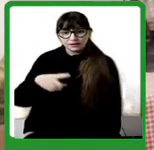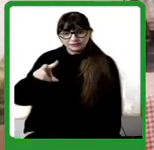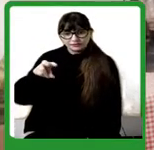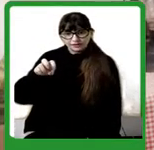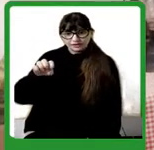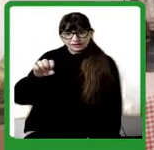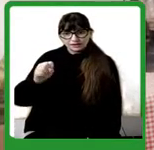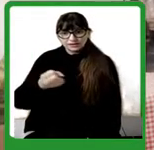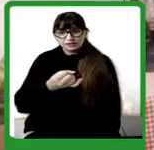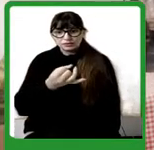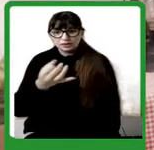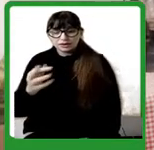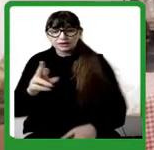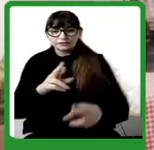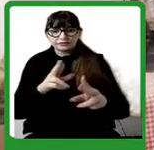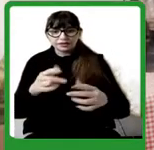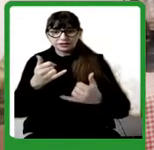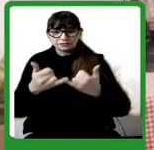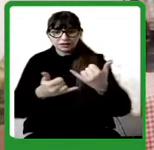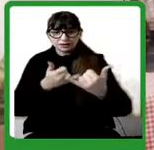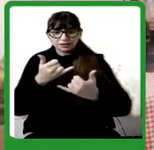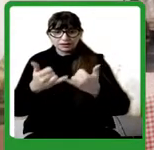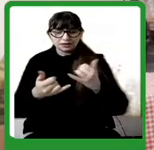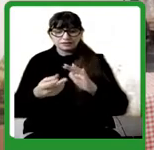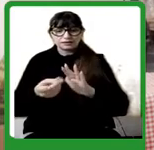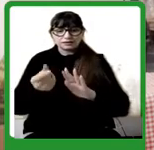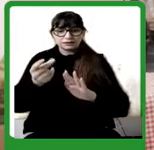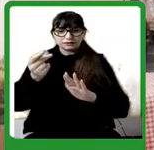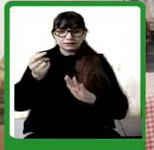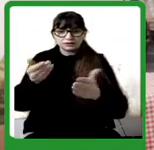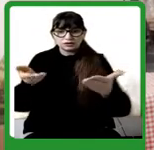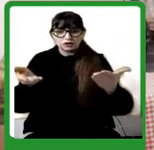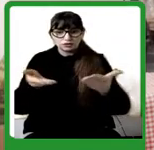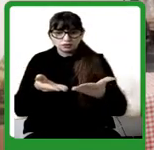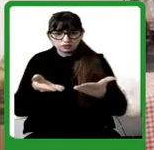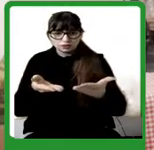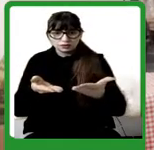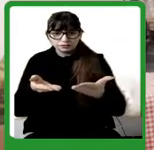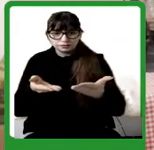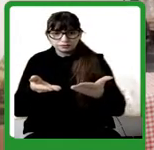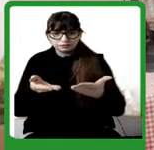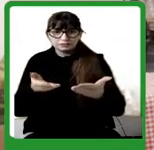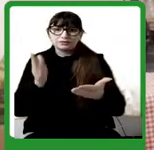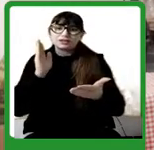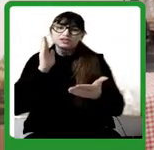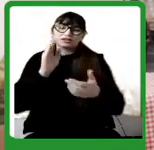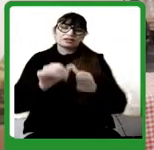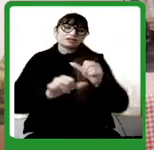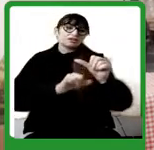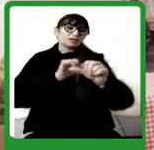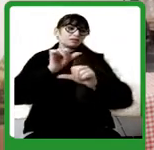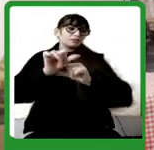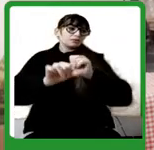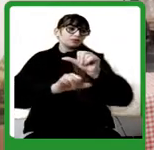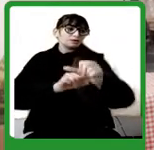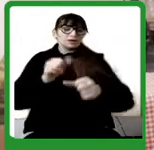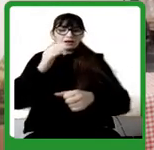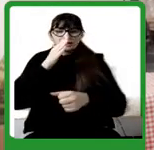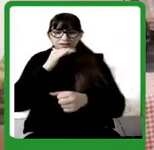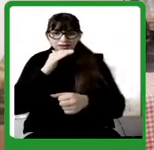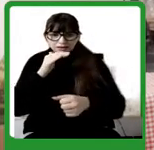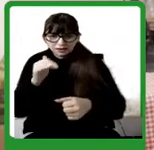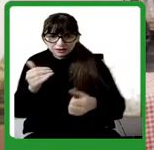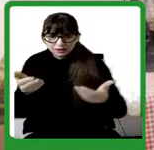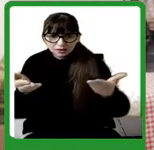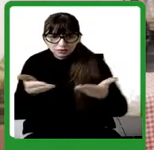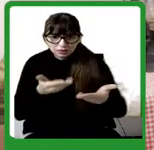das brincadeiras de antigamente e de hoje em dia. Ah, mudou muito, cara, mudou muito. Hoje em dia as crianças se tracam